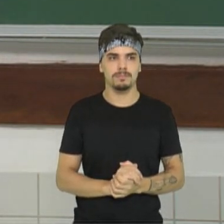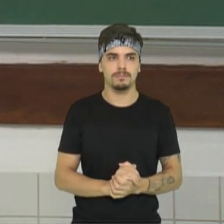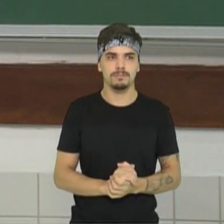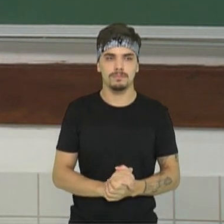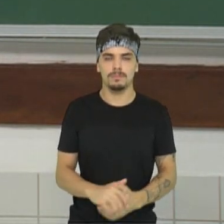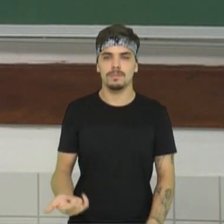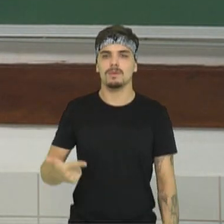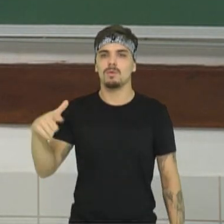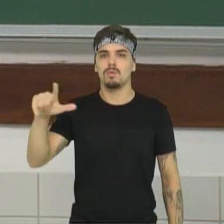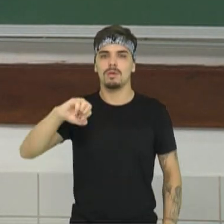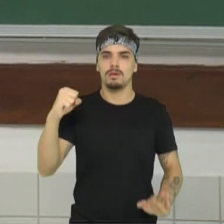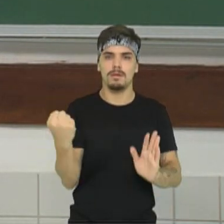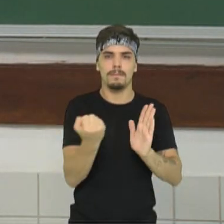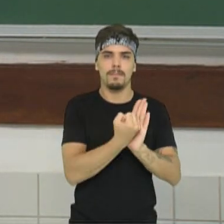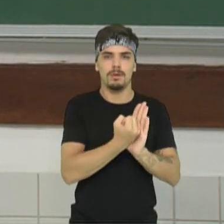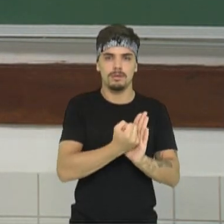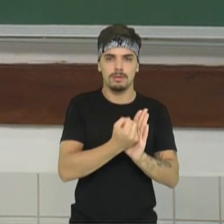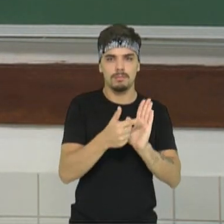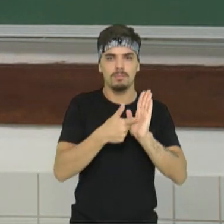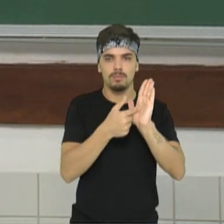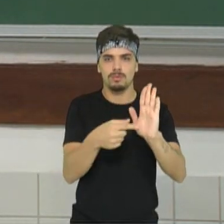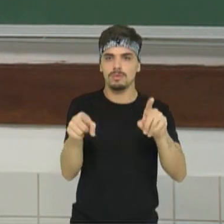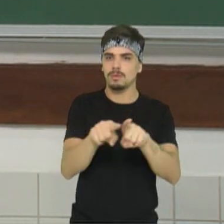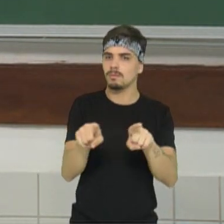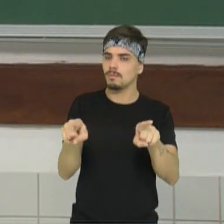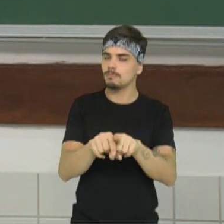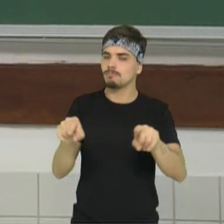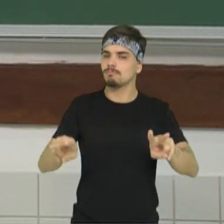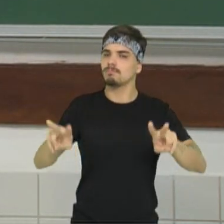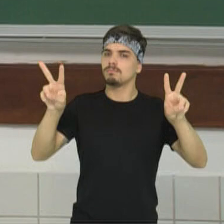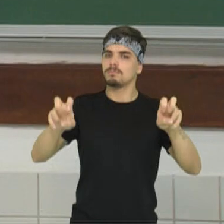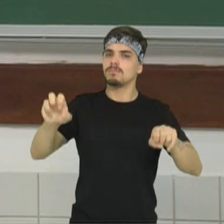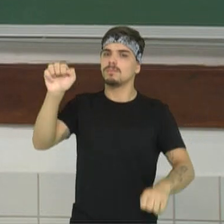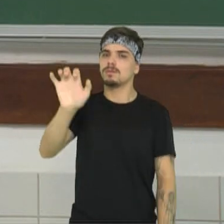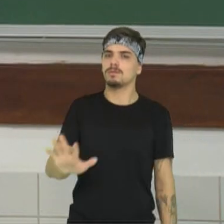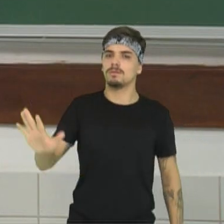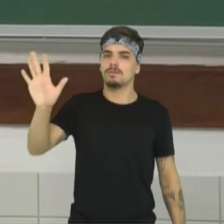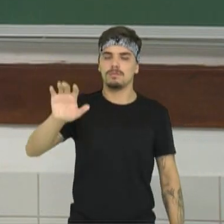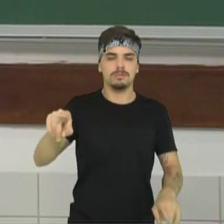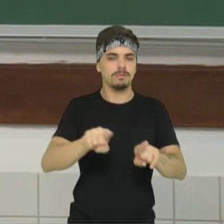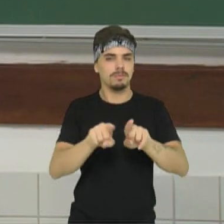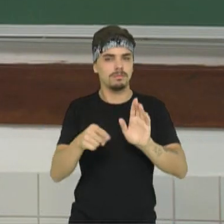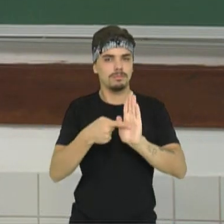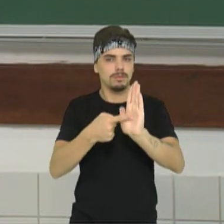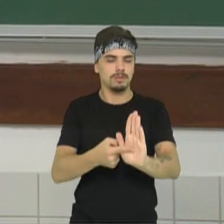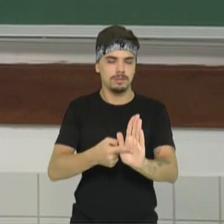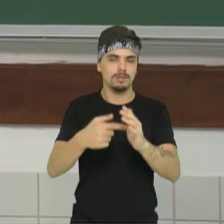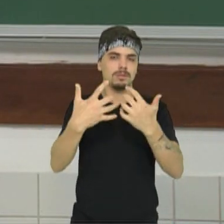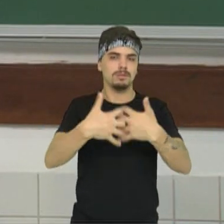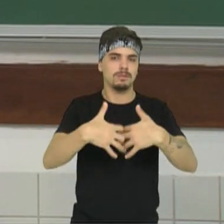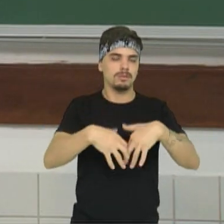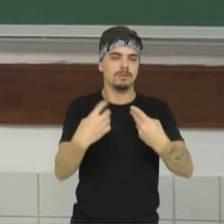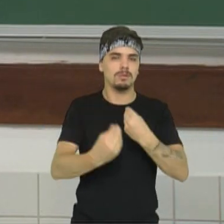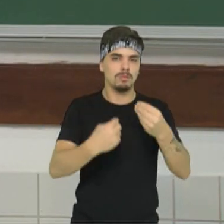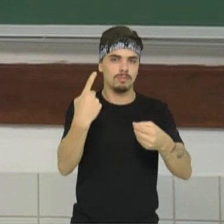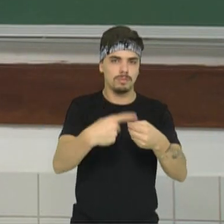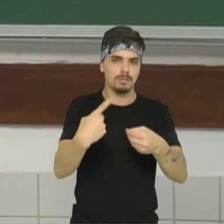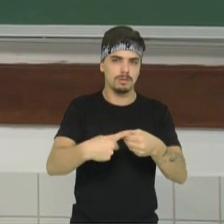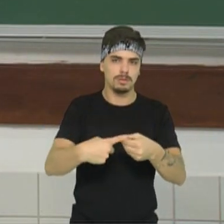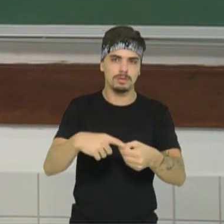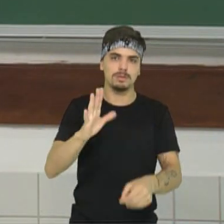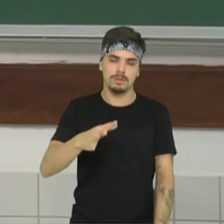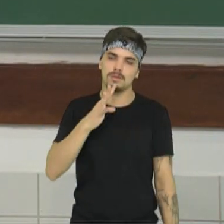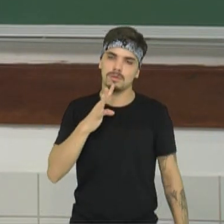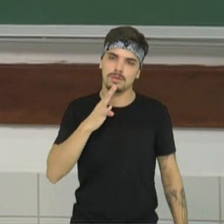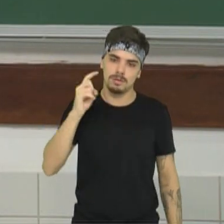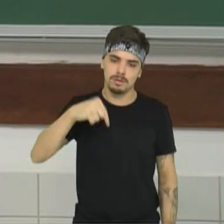Outro fato marcante que trouxe vamos dizer que os europeus largaram na frente, né, na configuração das cidades como nós as